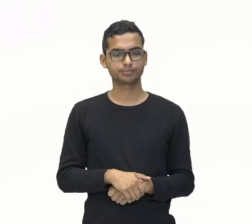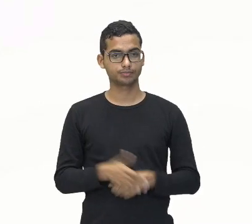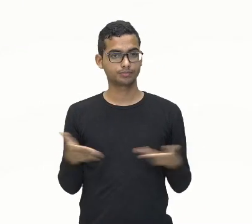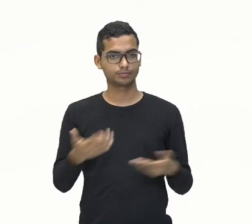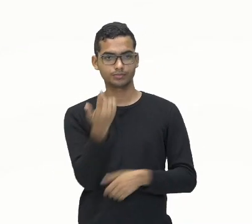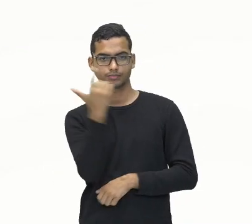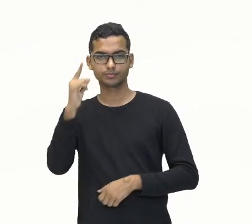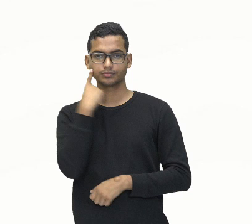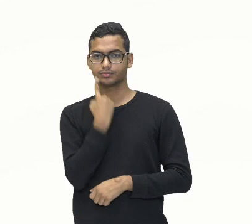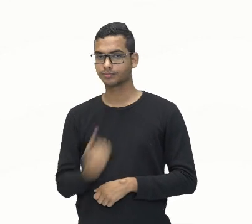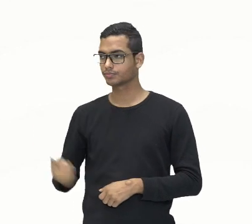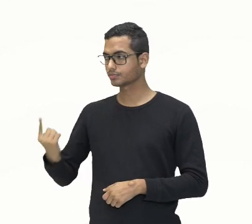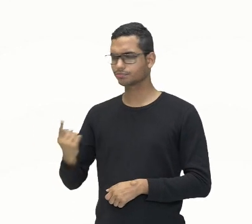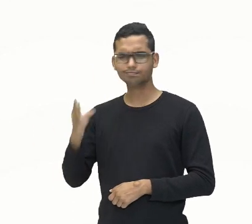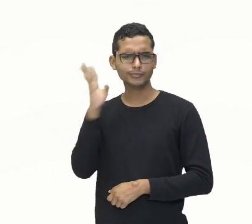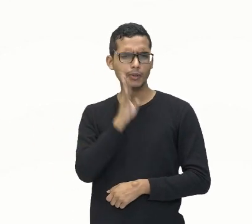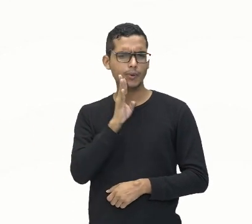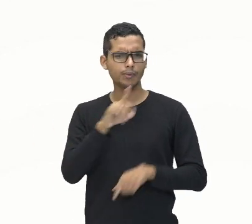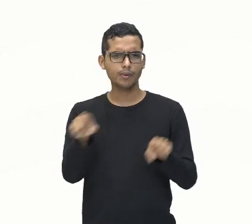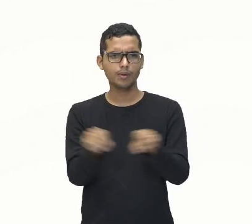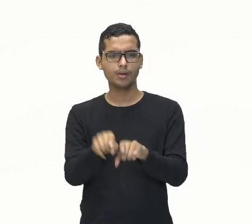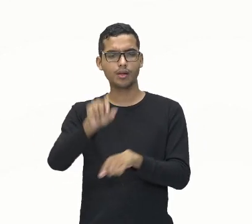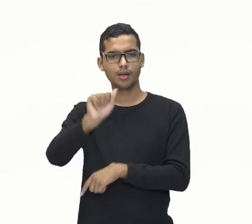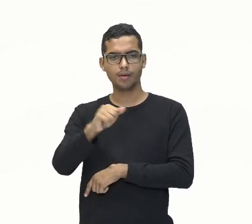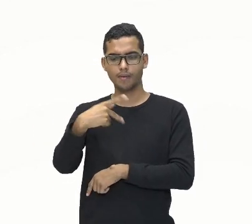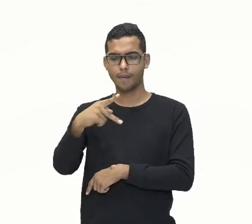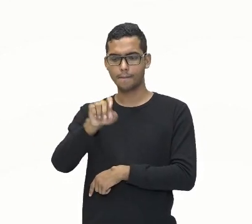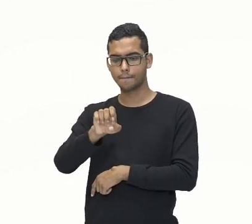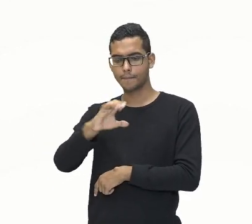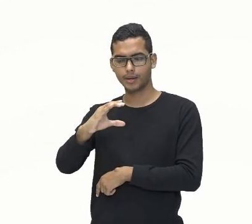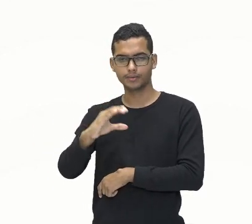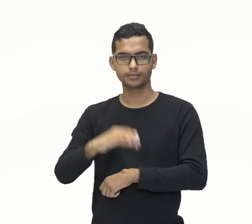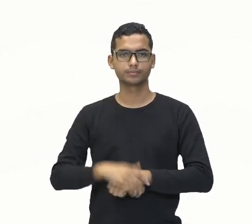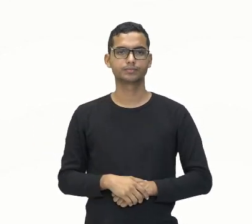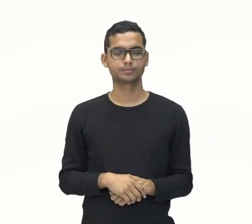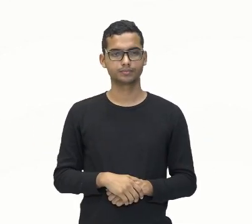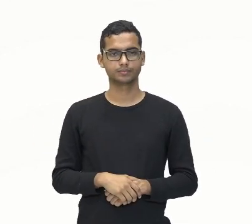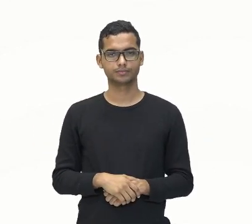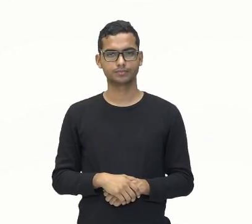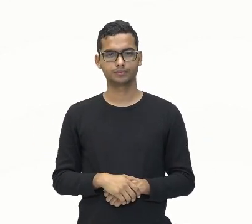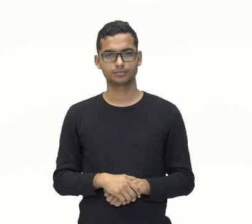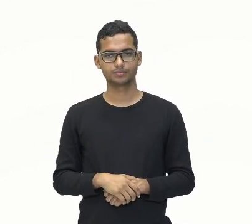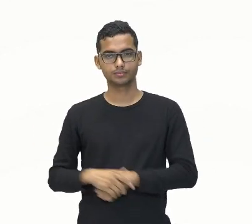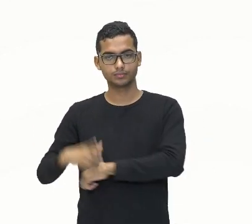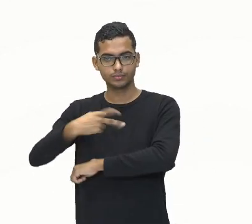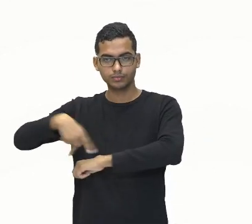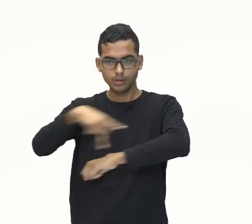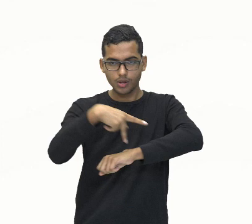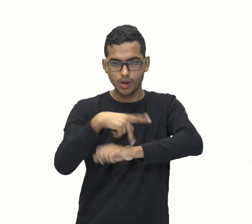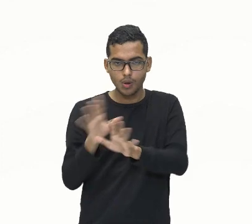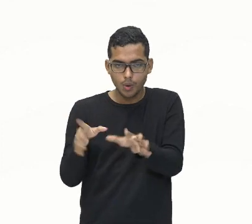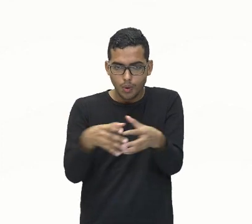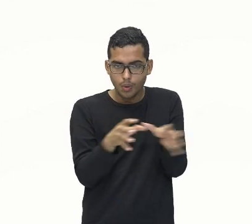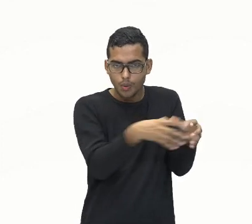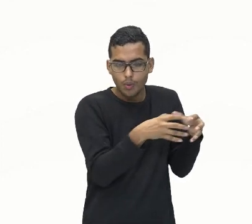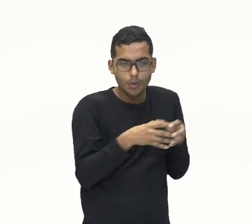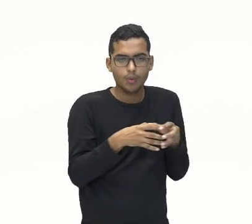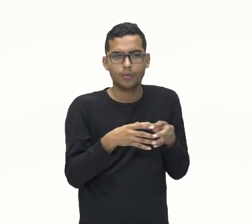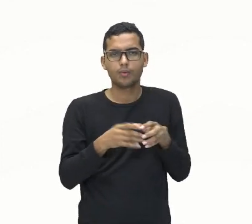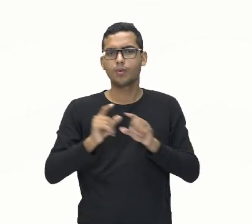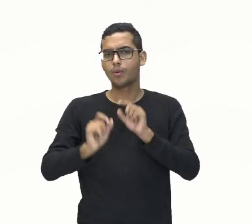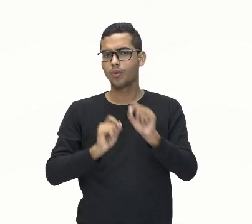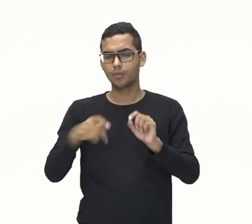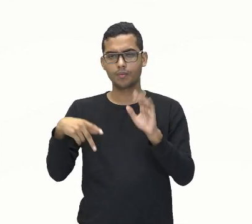acho a APEC muito legal, muito curiosa. Um bloco que congrega países que são banhados